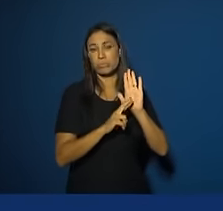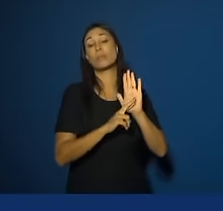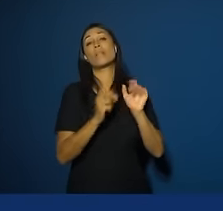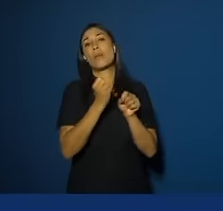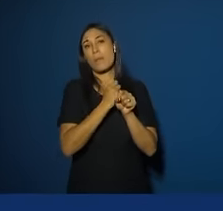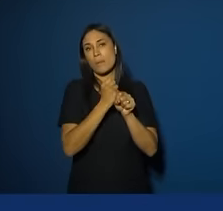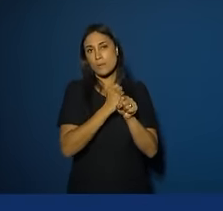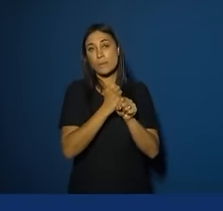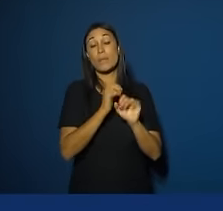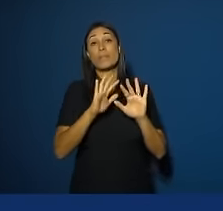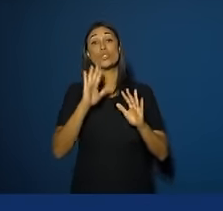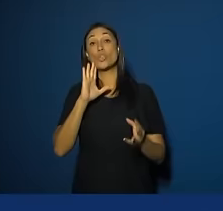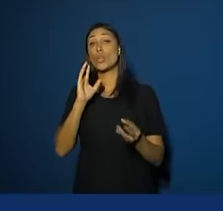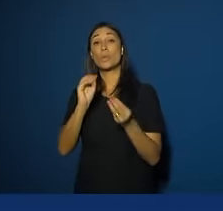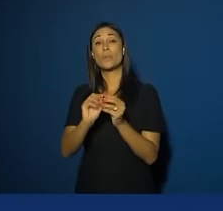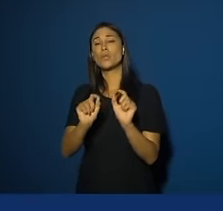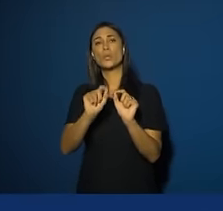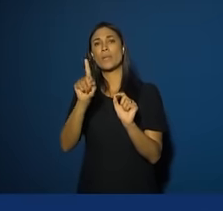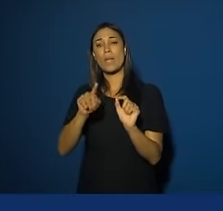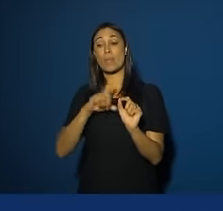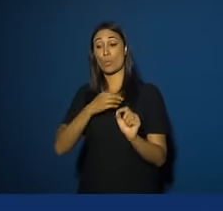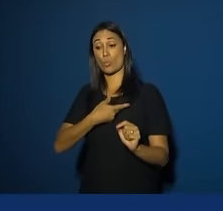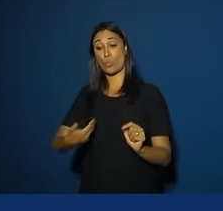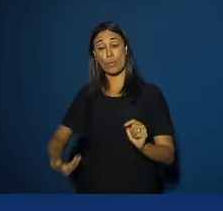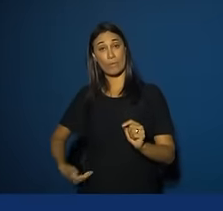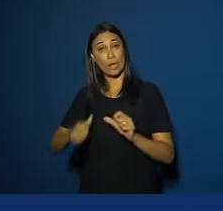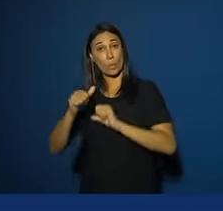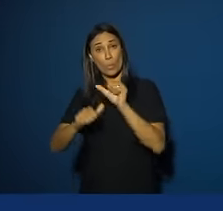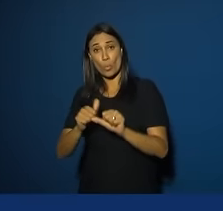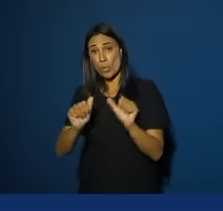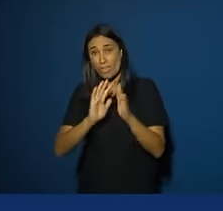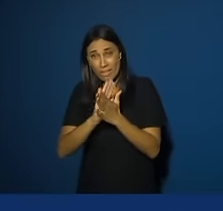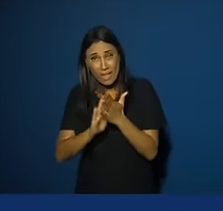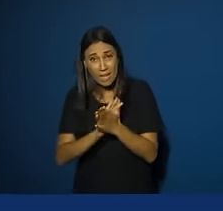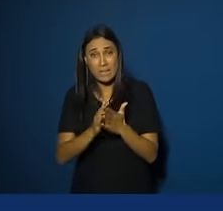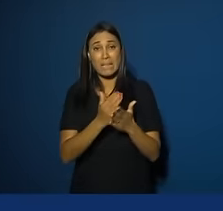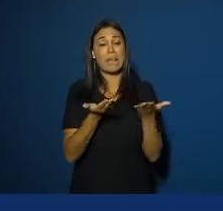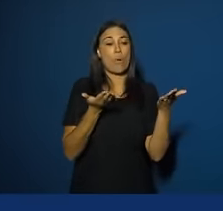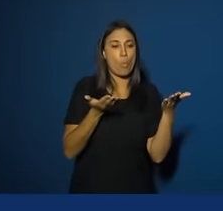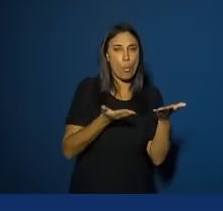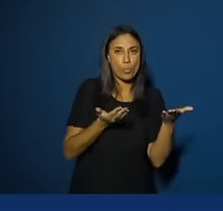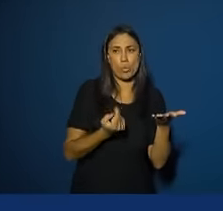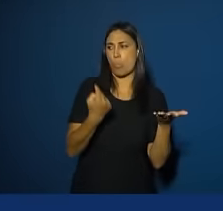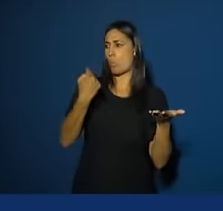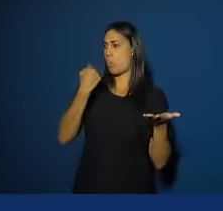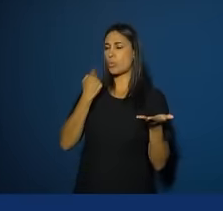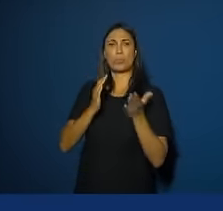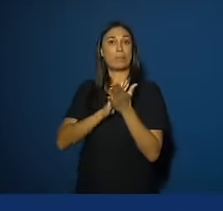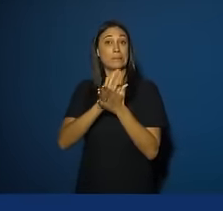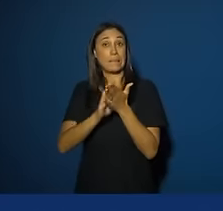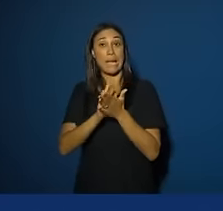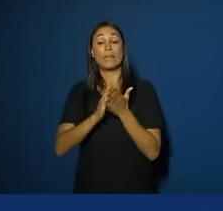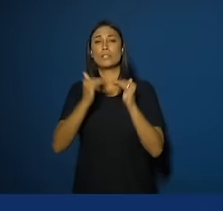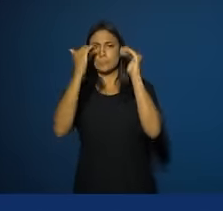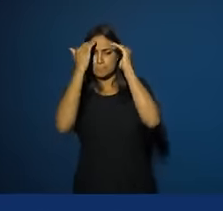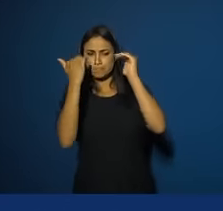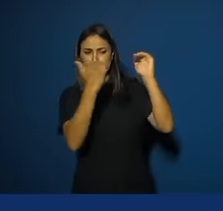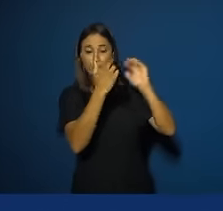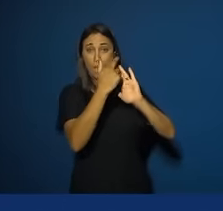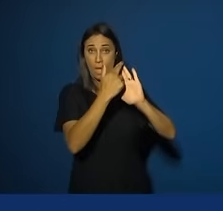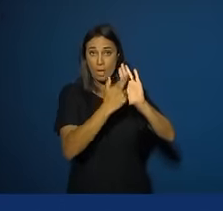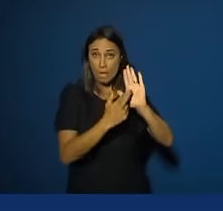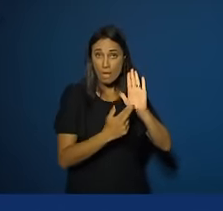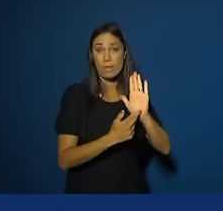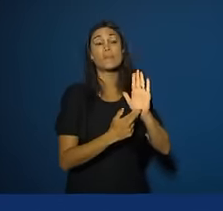então é previsível entendemos Qual é nenhum governo mudou muito nem esse governo atual nem governo passado nem governo anterior seguimos regras dos